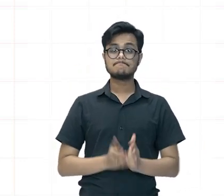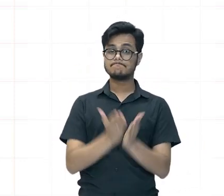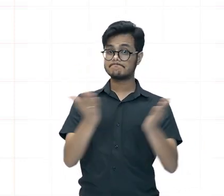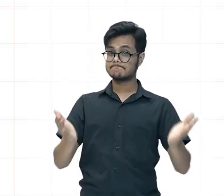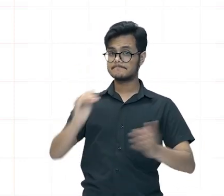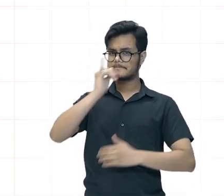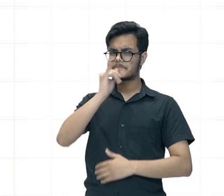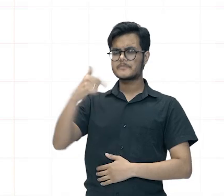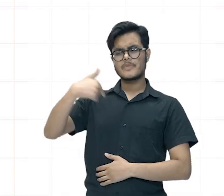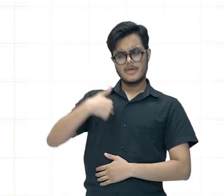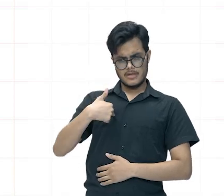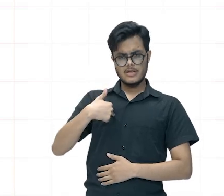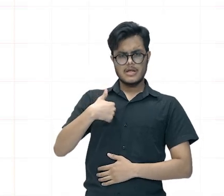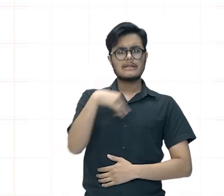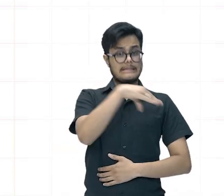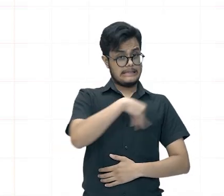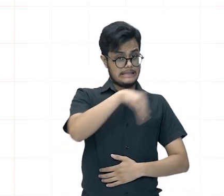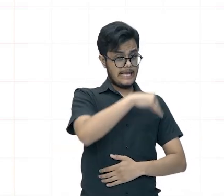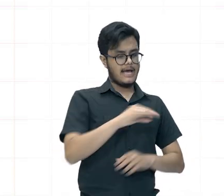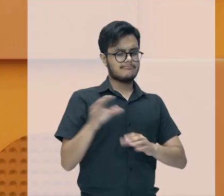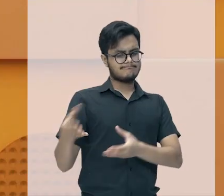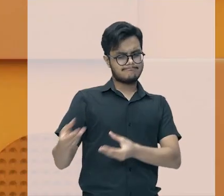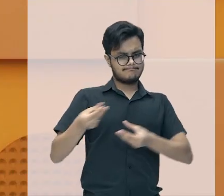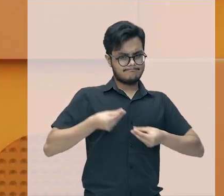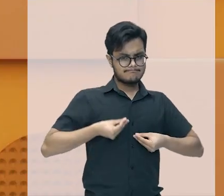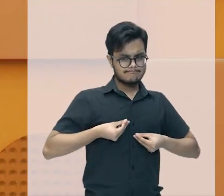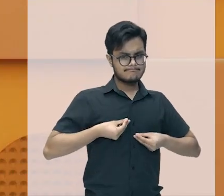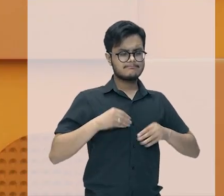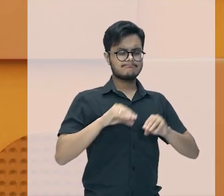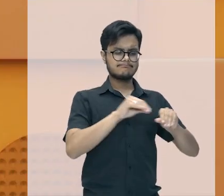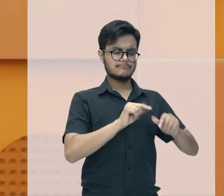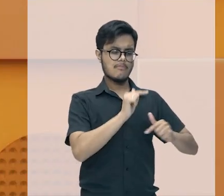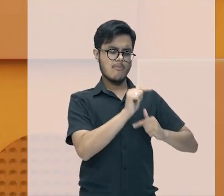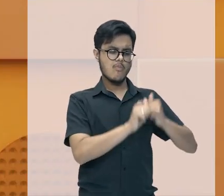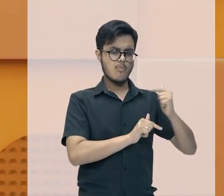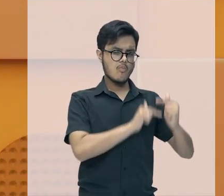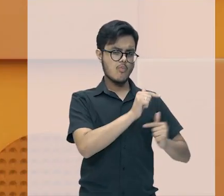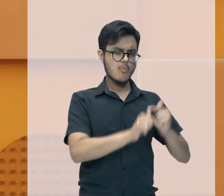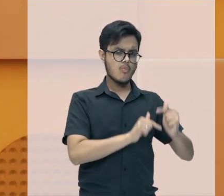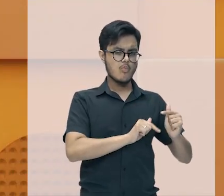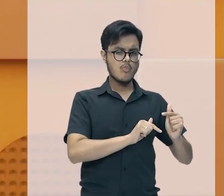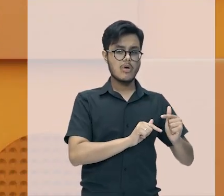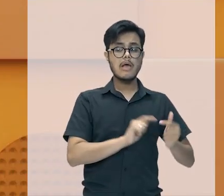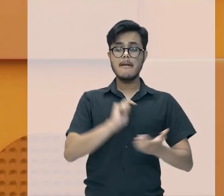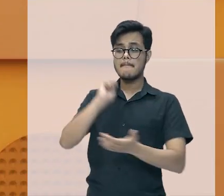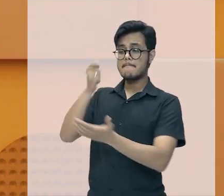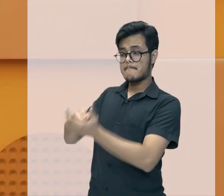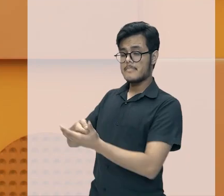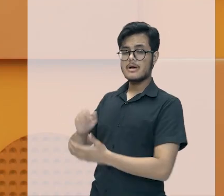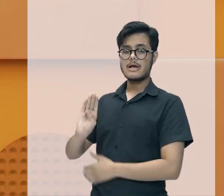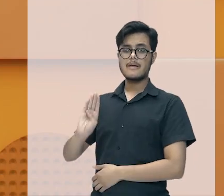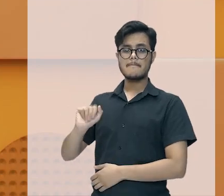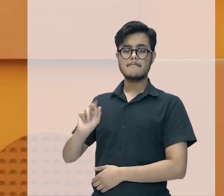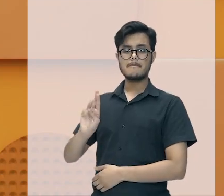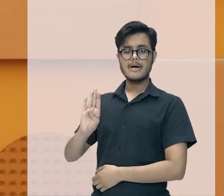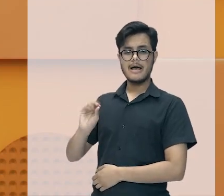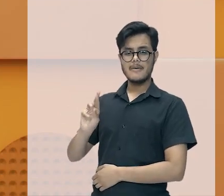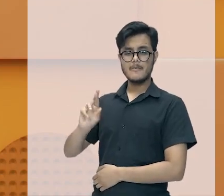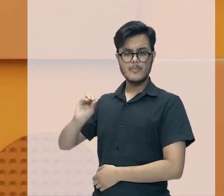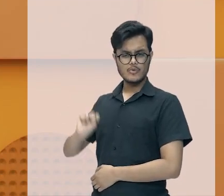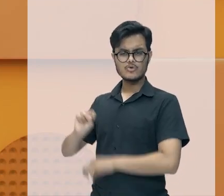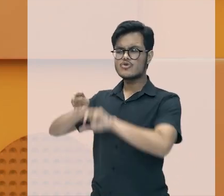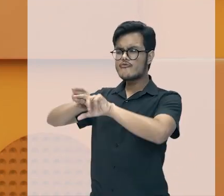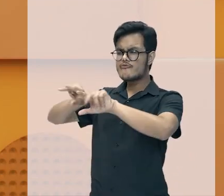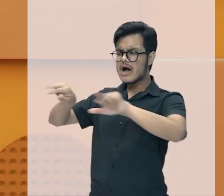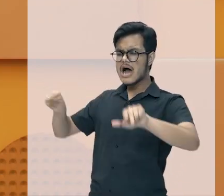eu recebo, então, um lote de terra. E quem são os povos bárbaros? Só para a gente lembrar, então, aqui, né? Os visigodos, os